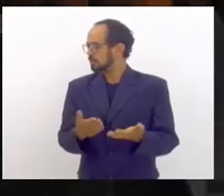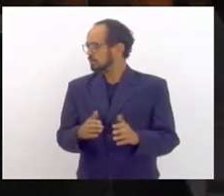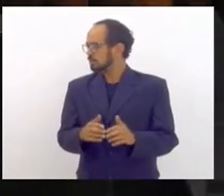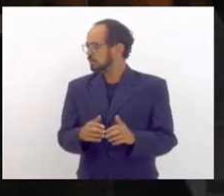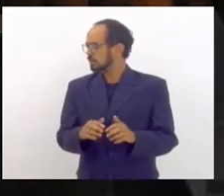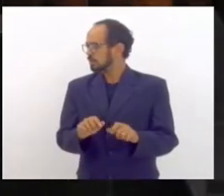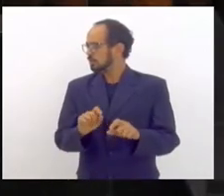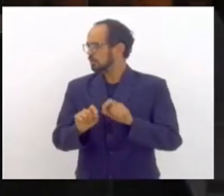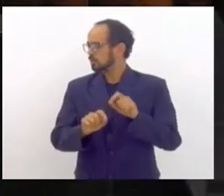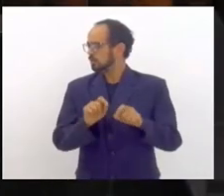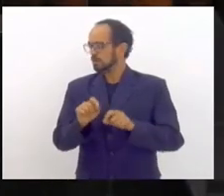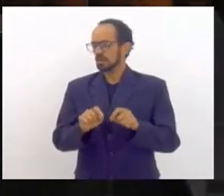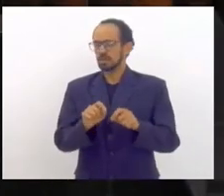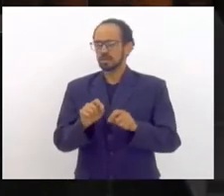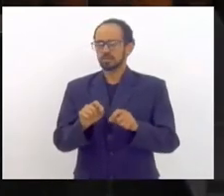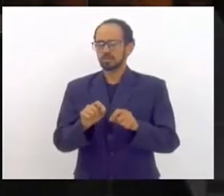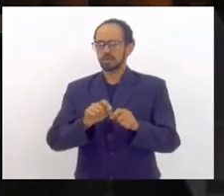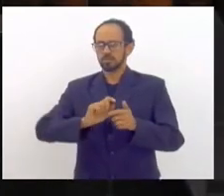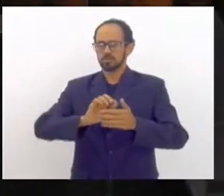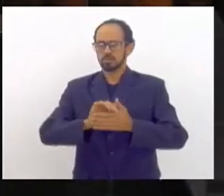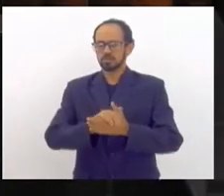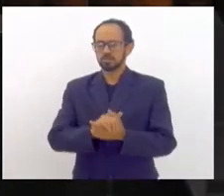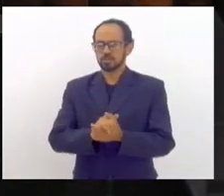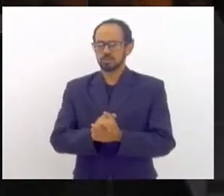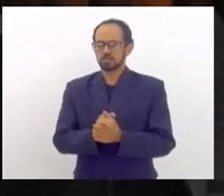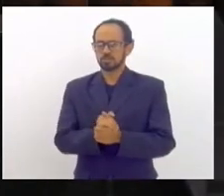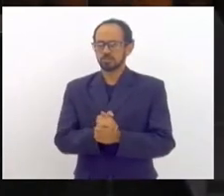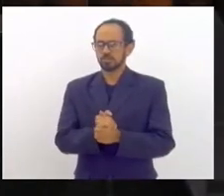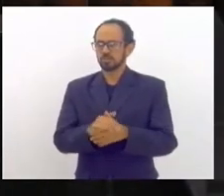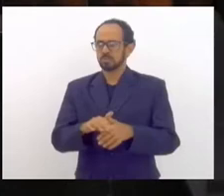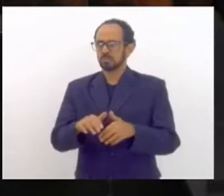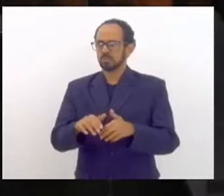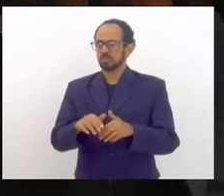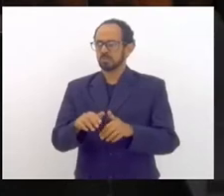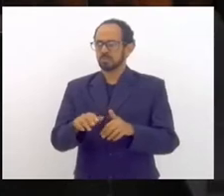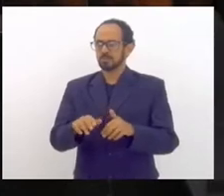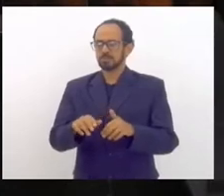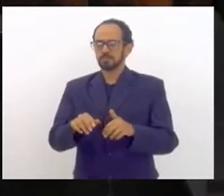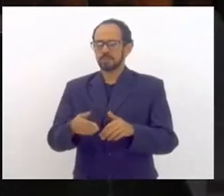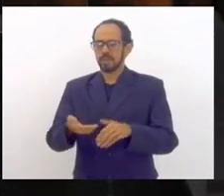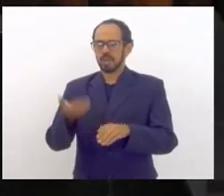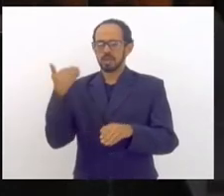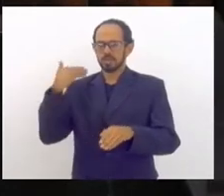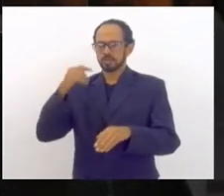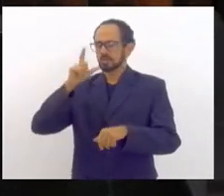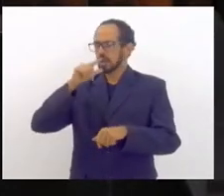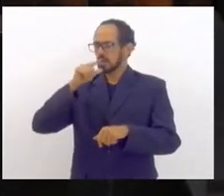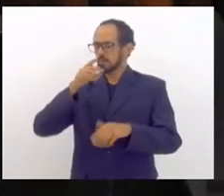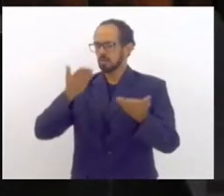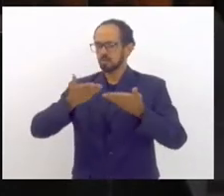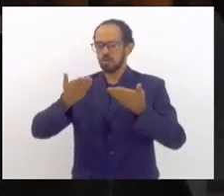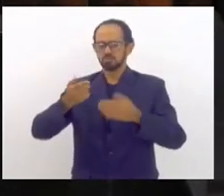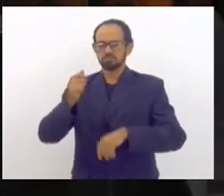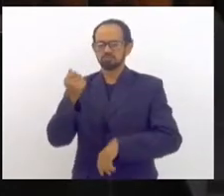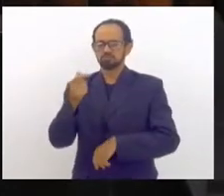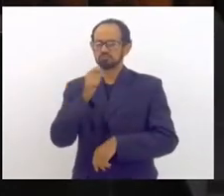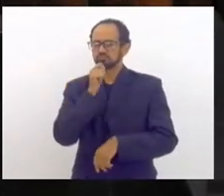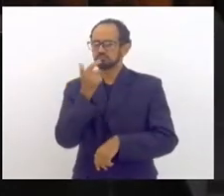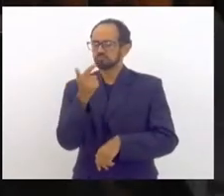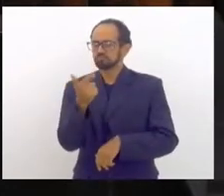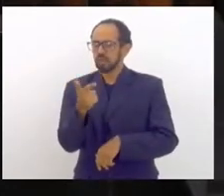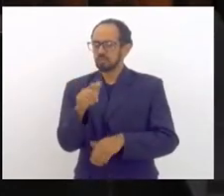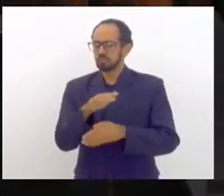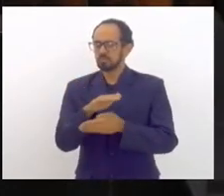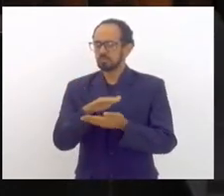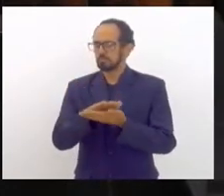que o bairro fica sem água e sem justificativa nenhuma, como anteriormente tinha água e agora não tem mais. E quando a gente vê